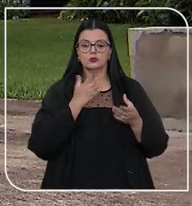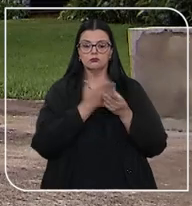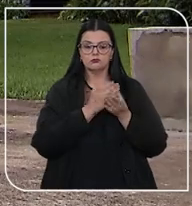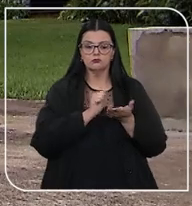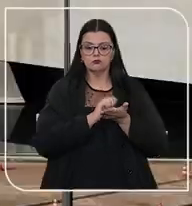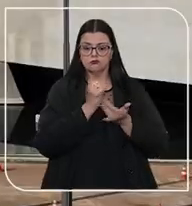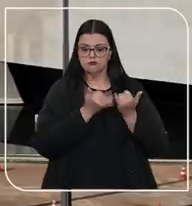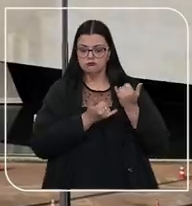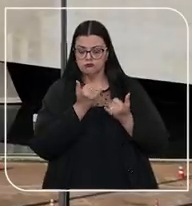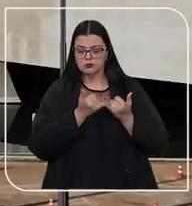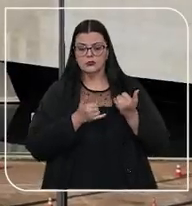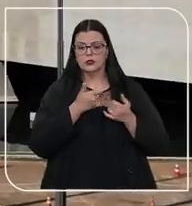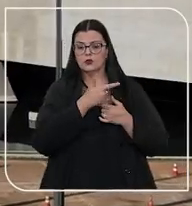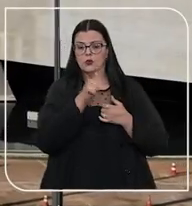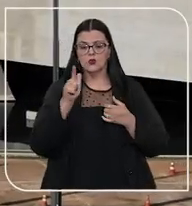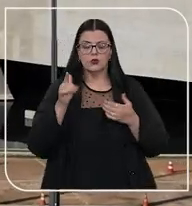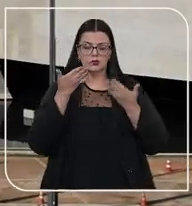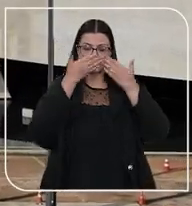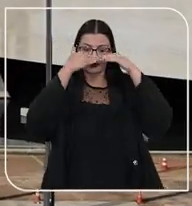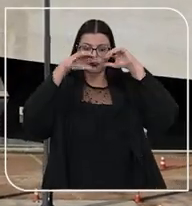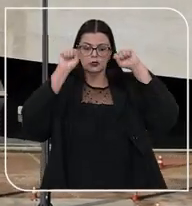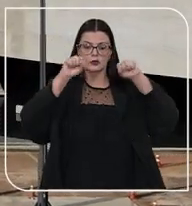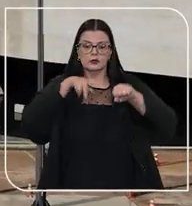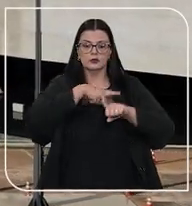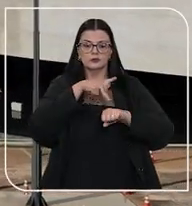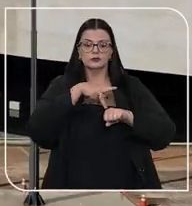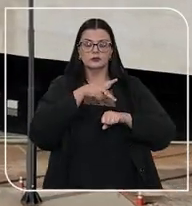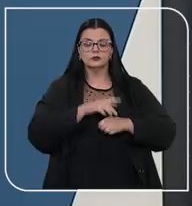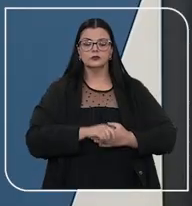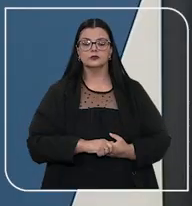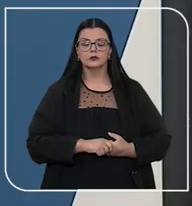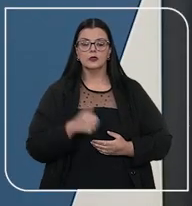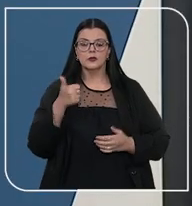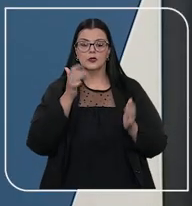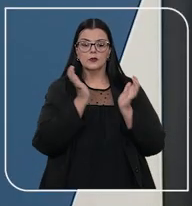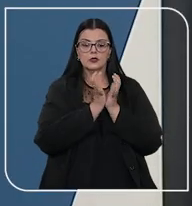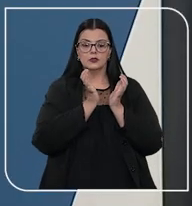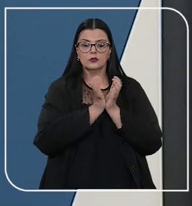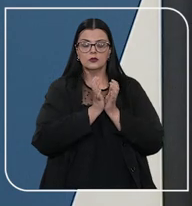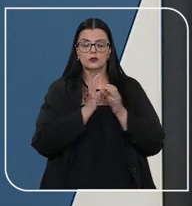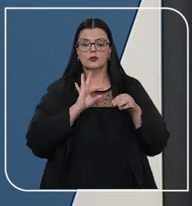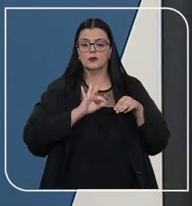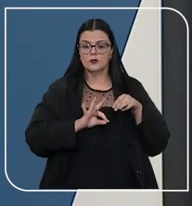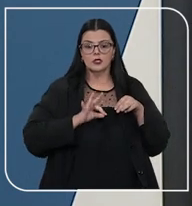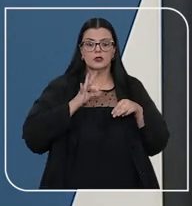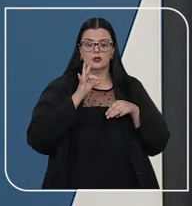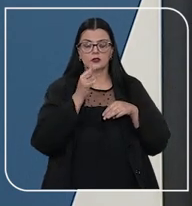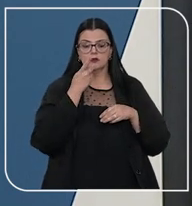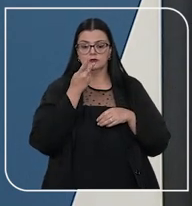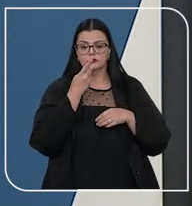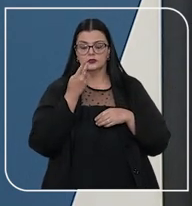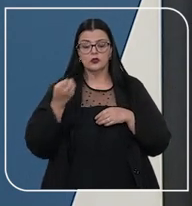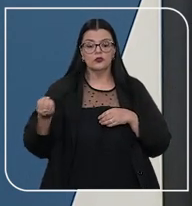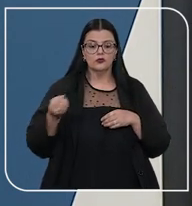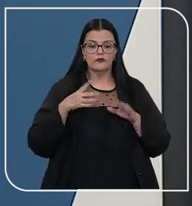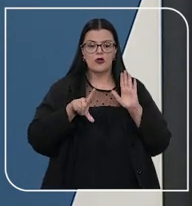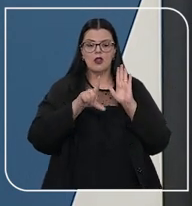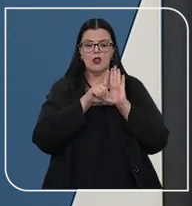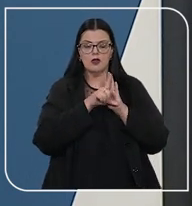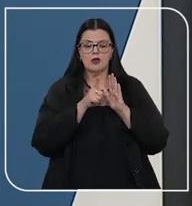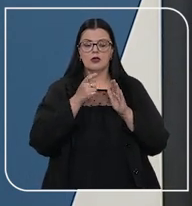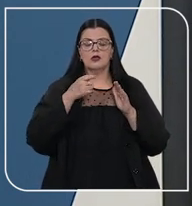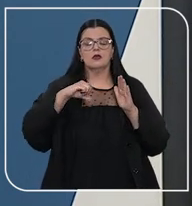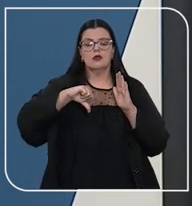processos semelhantes que tramitam nos demais tribunais do país. Na primeira turma, os ministros definiram que a nova lei